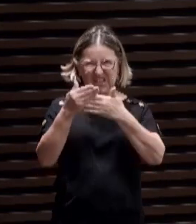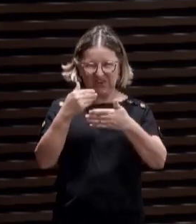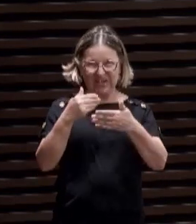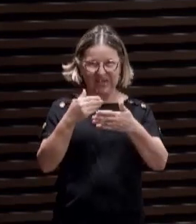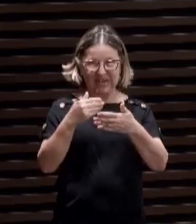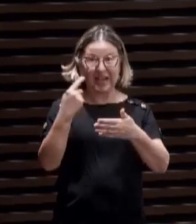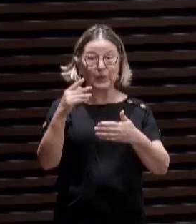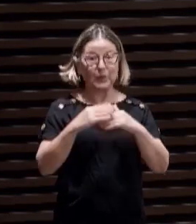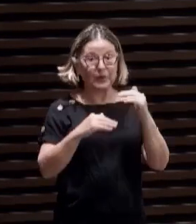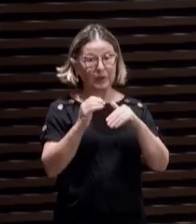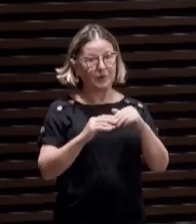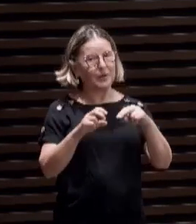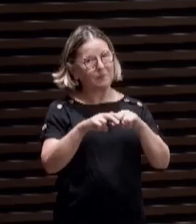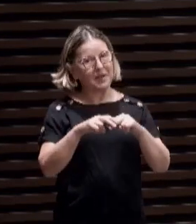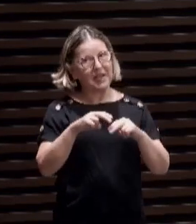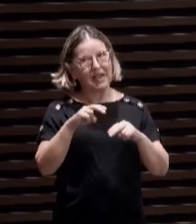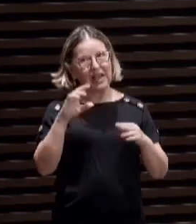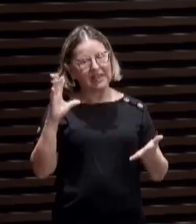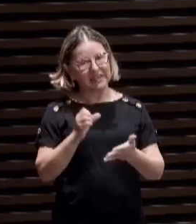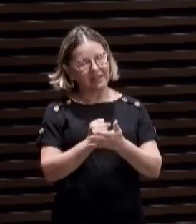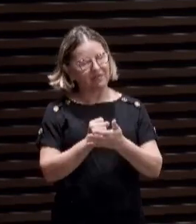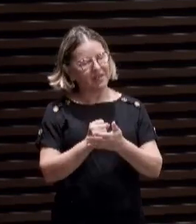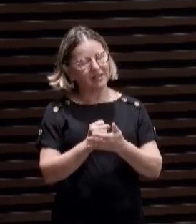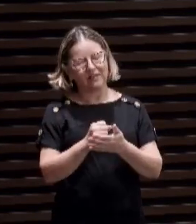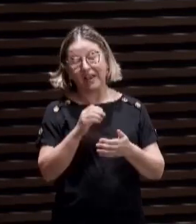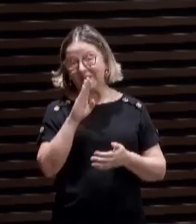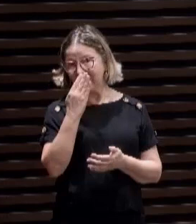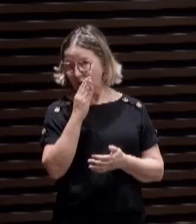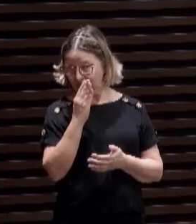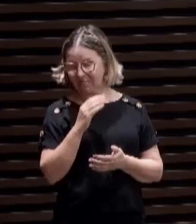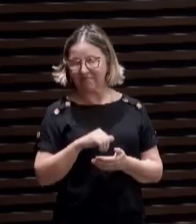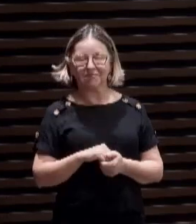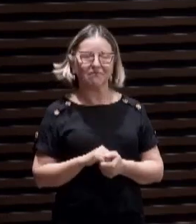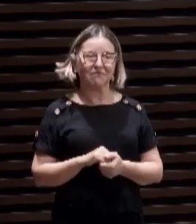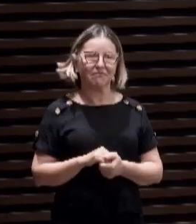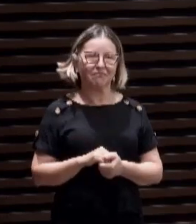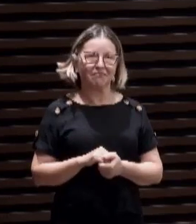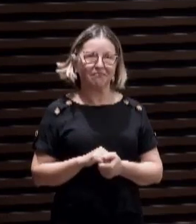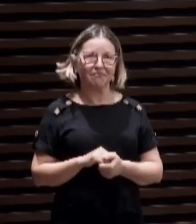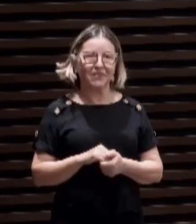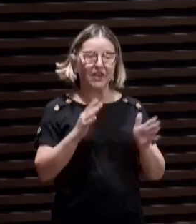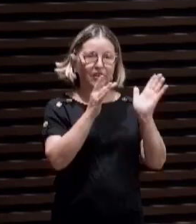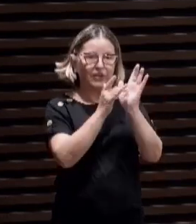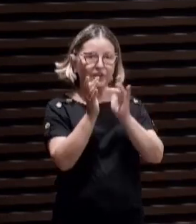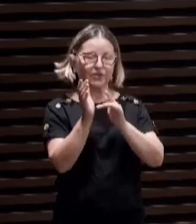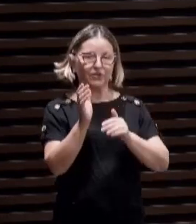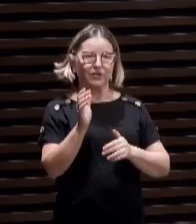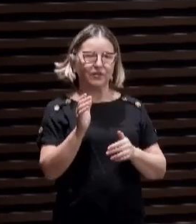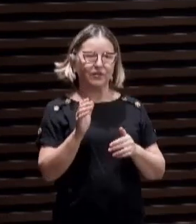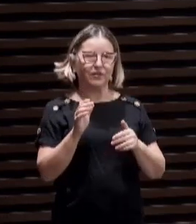servos inúteis, como diz Lucas 17:10. Jesus também disse: guardai-vos de exercer a